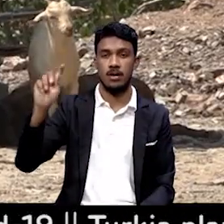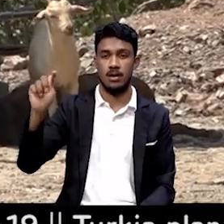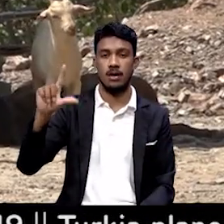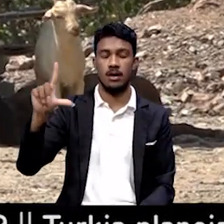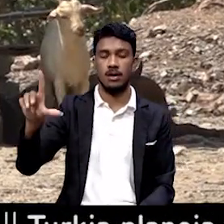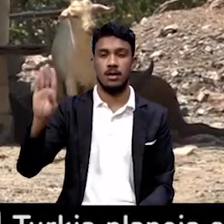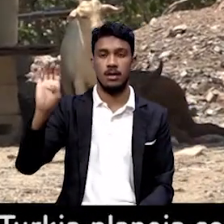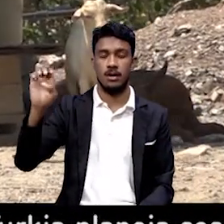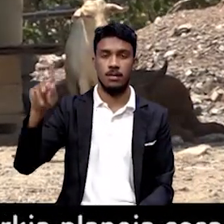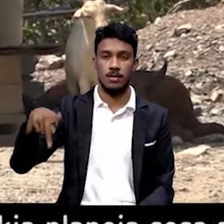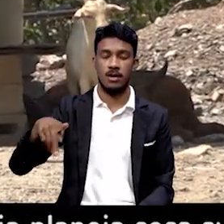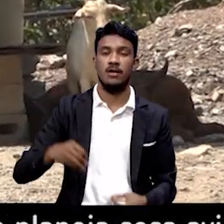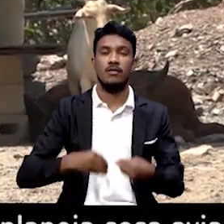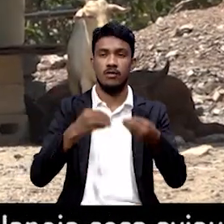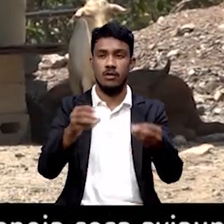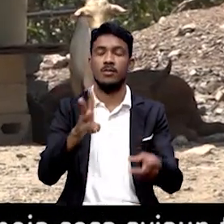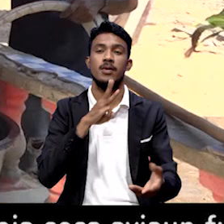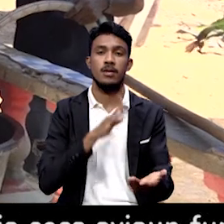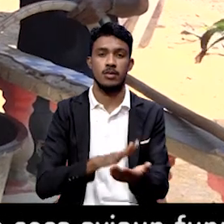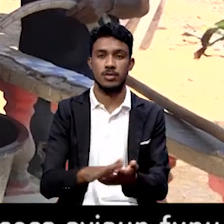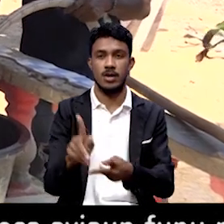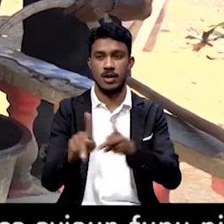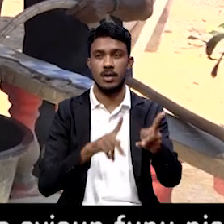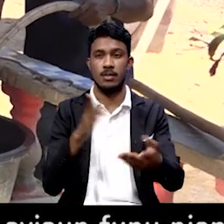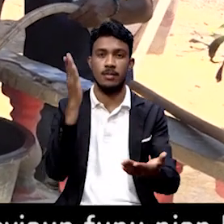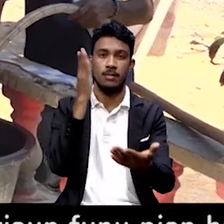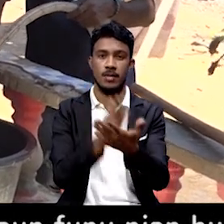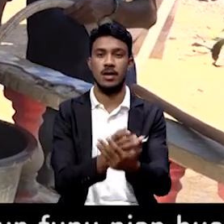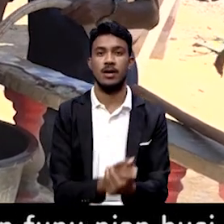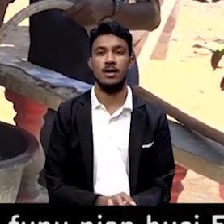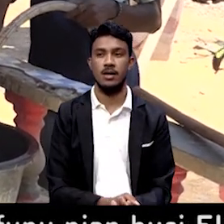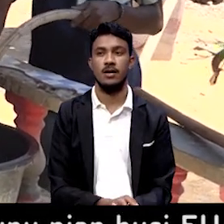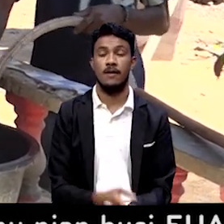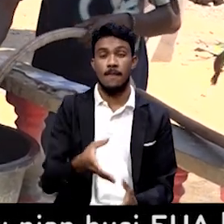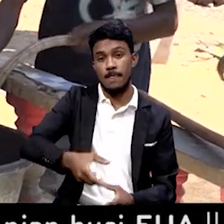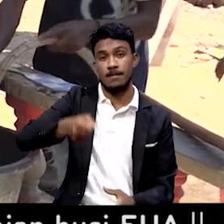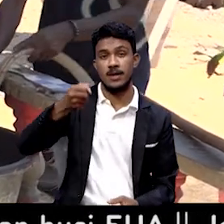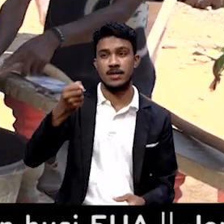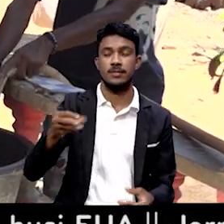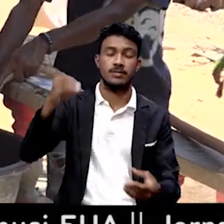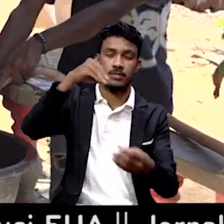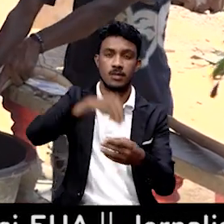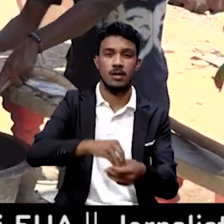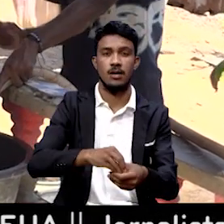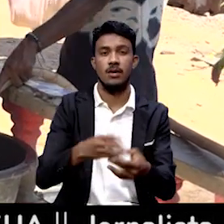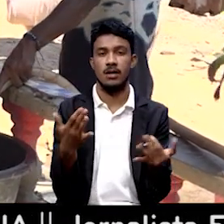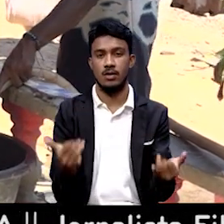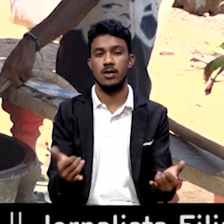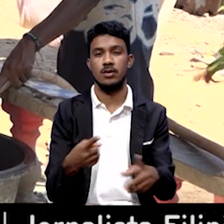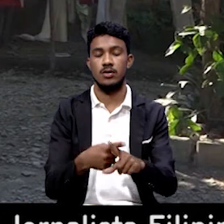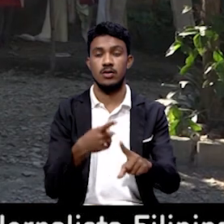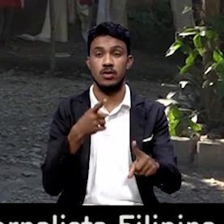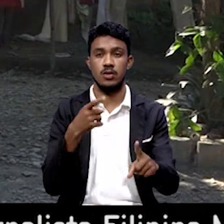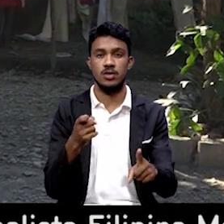processo oferece bemos para a comunidade parado. Mas agora me oferece de algo, husi